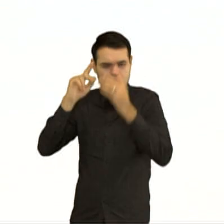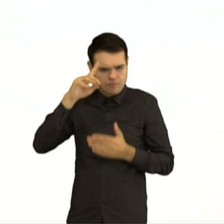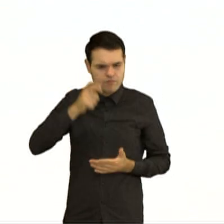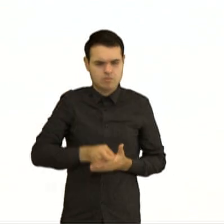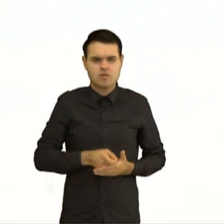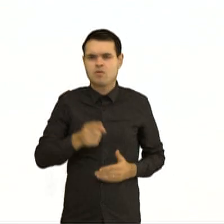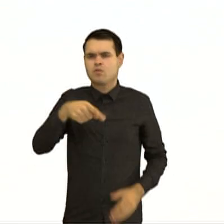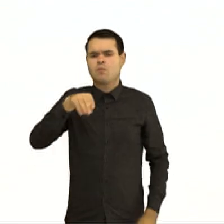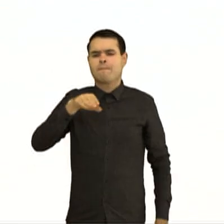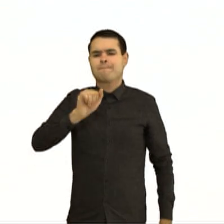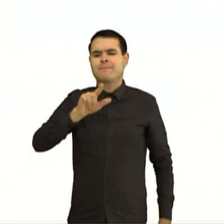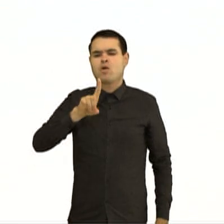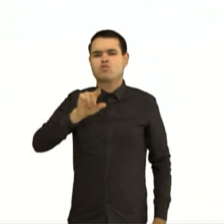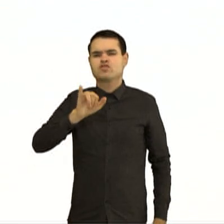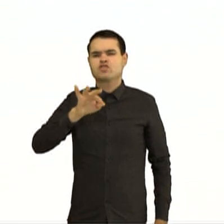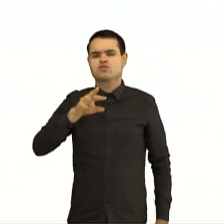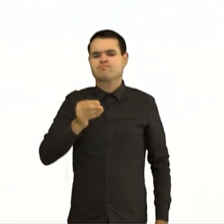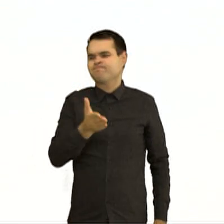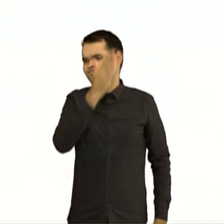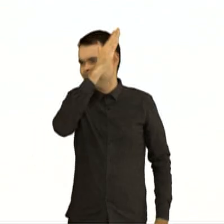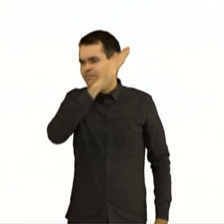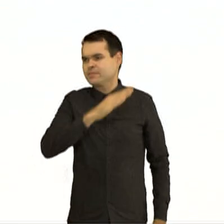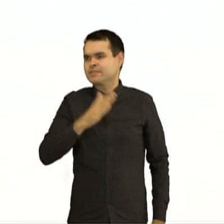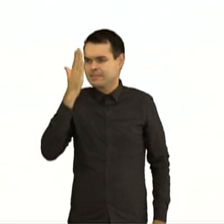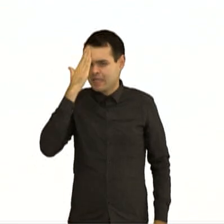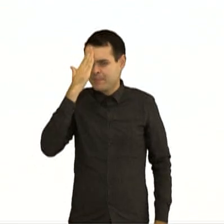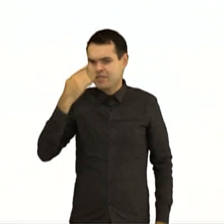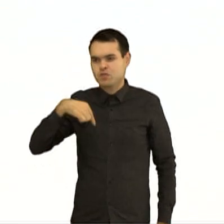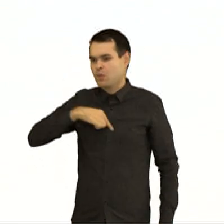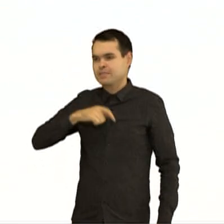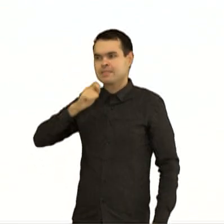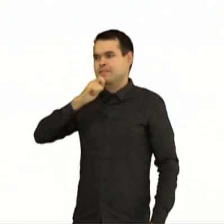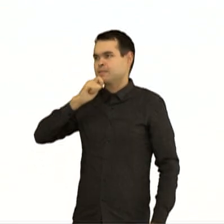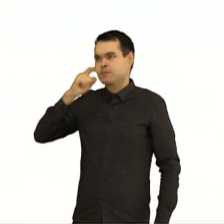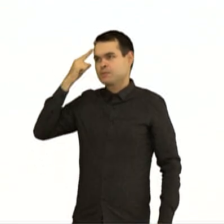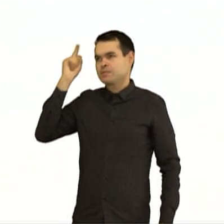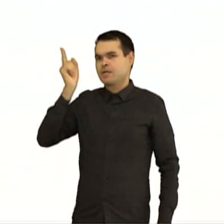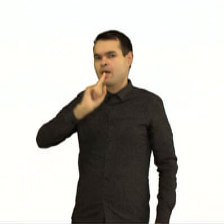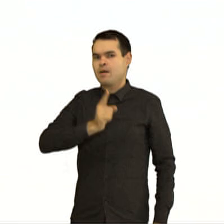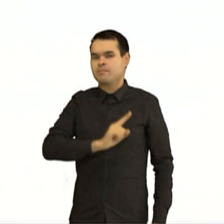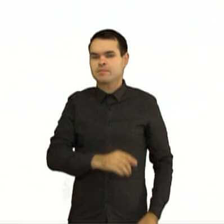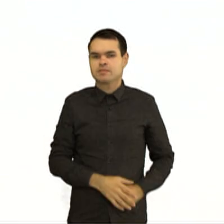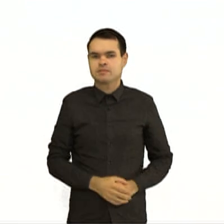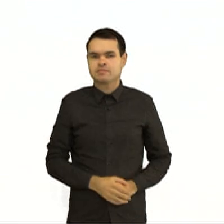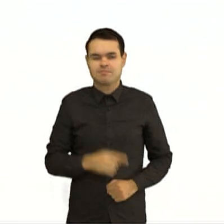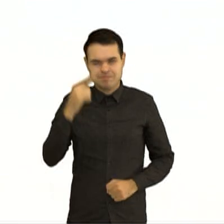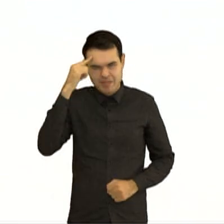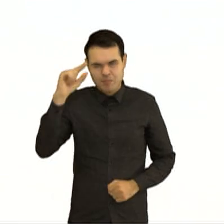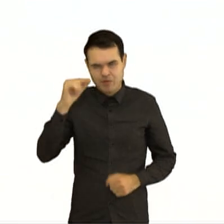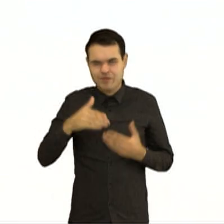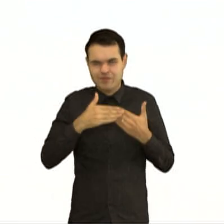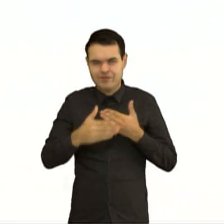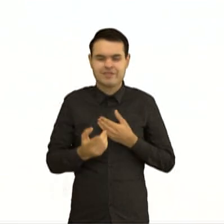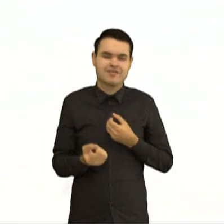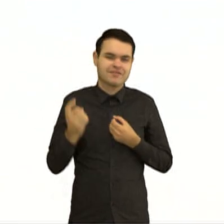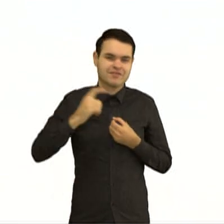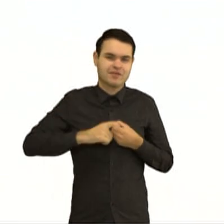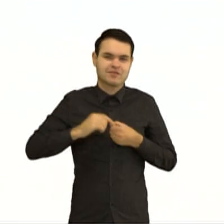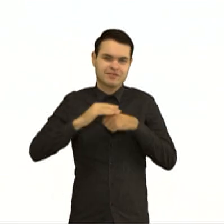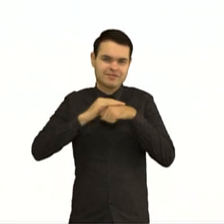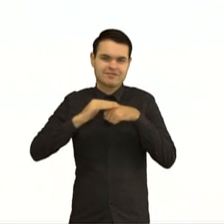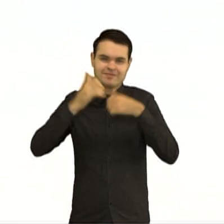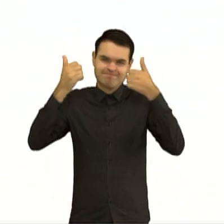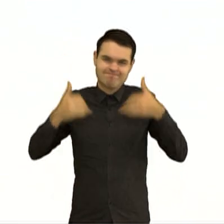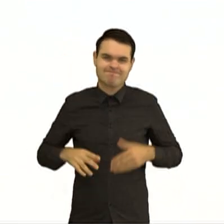os malditos sabem que nós ainda não sabemos. Pensa um pouquinho, reflete, que eu volto já já